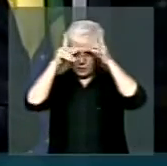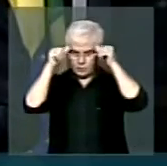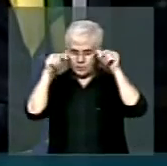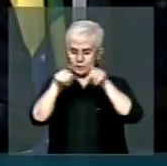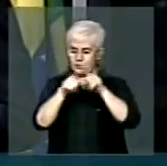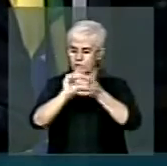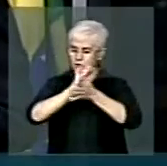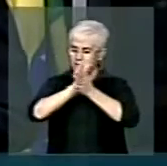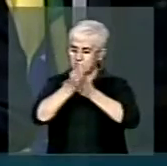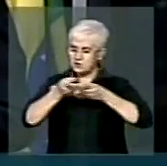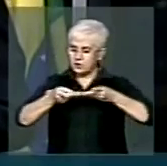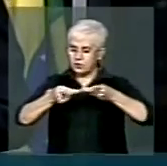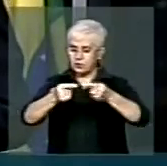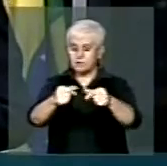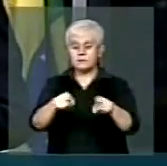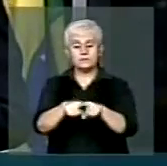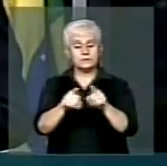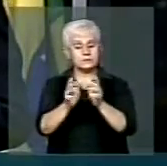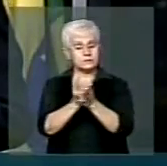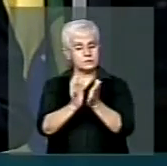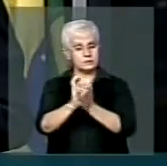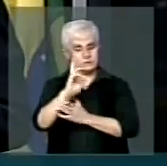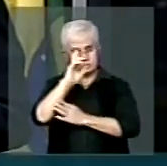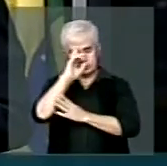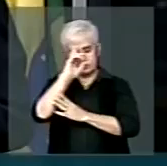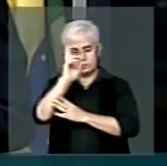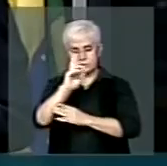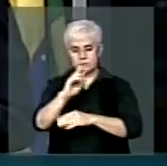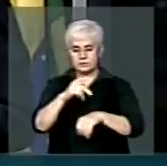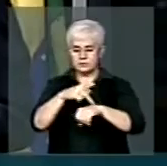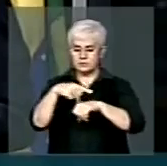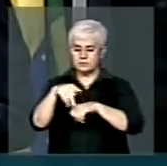atingido, assim como autoridades também da Bolívia,